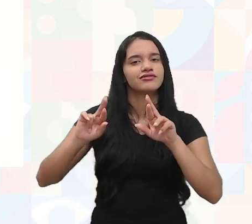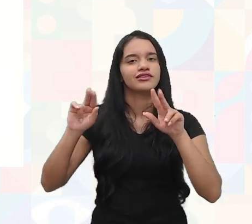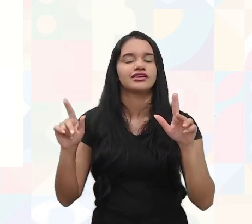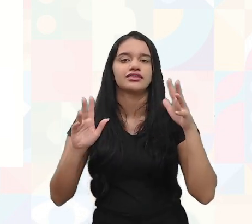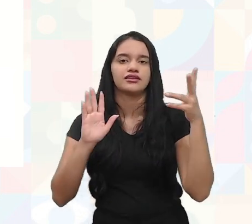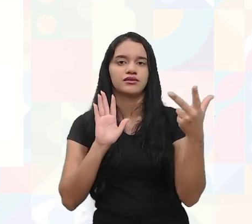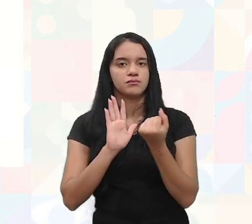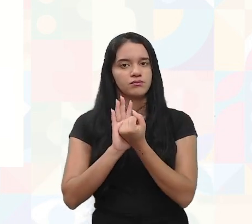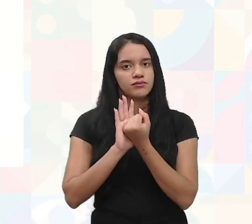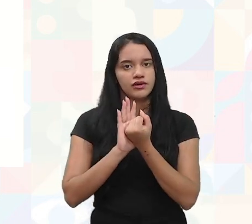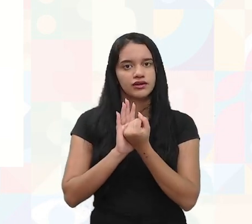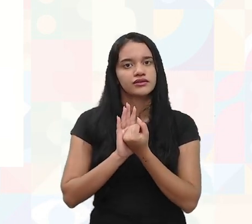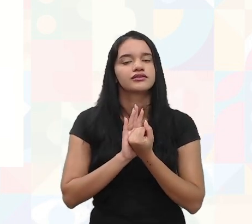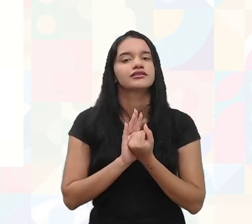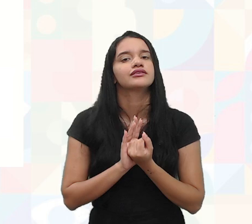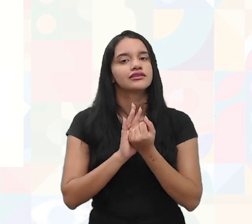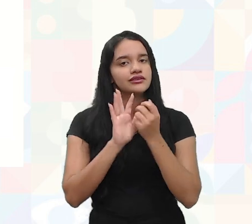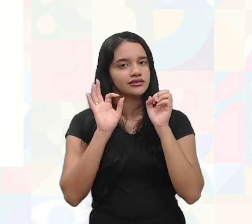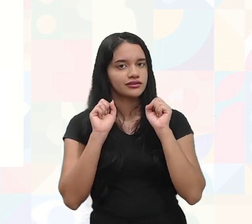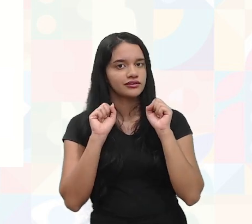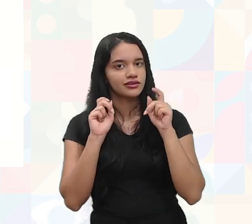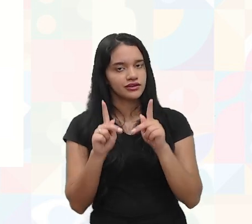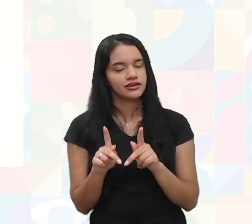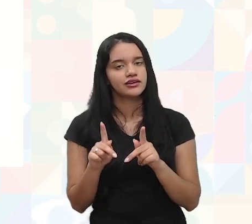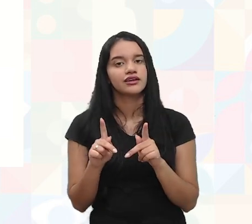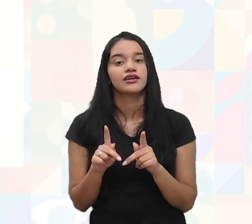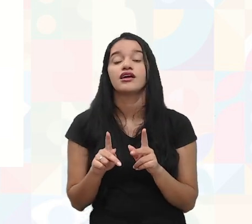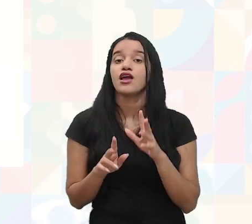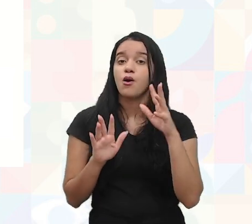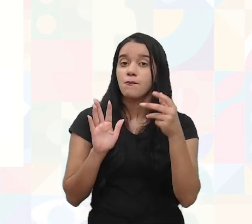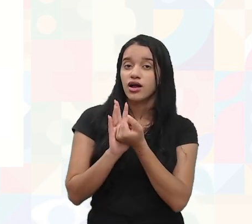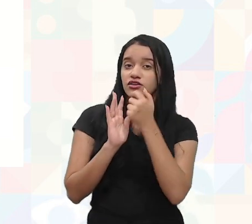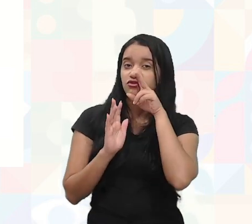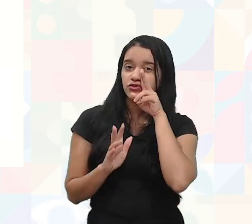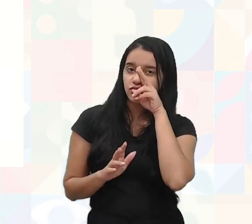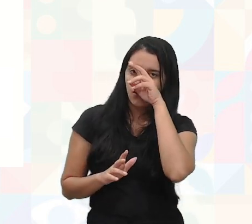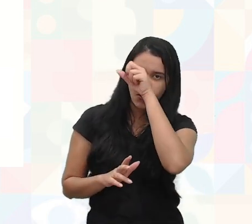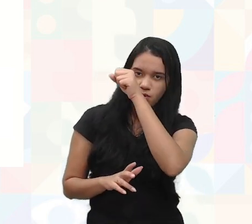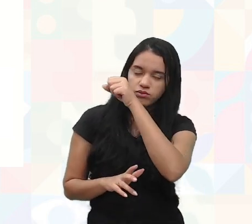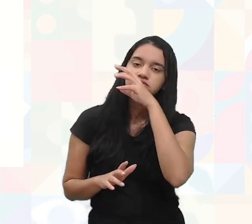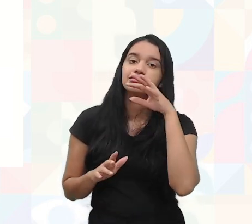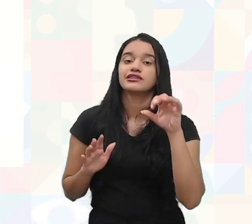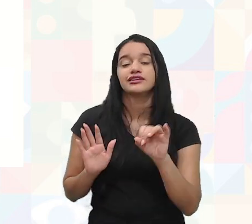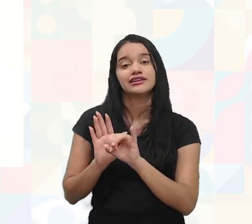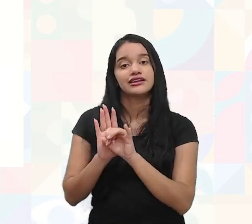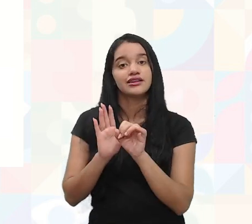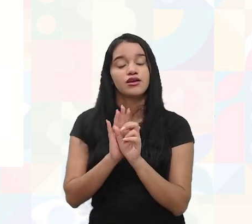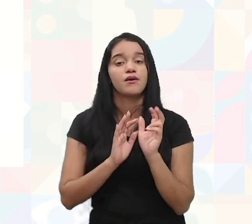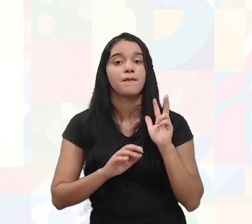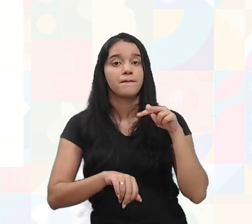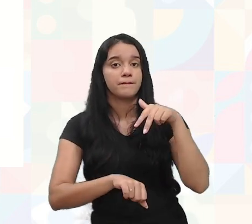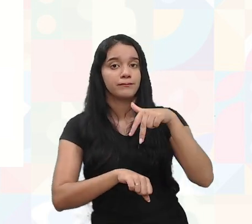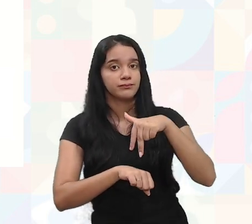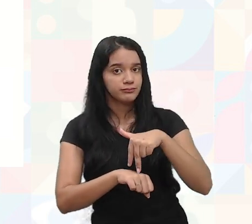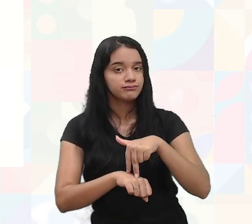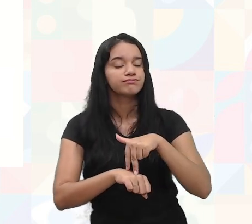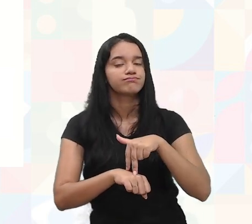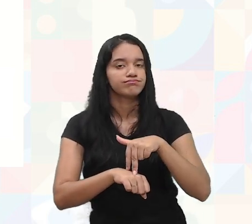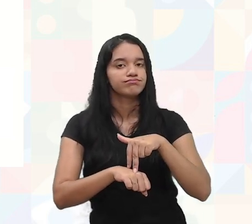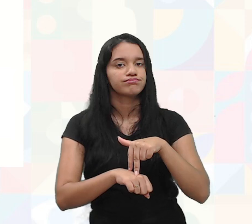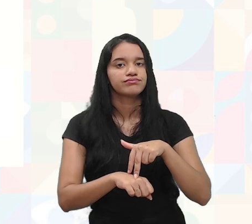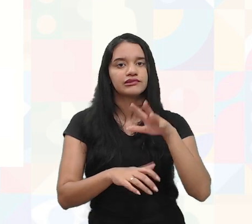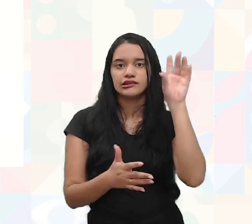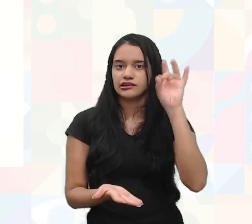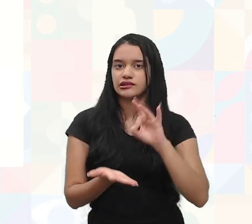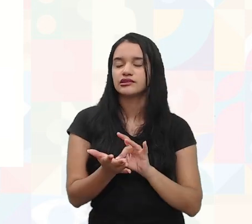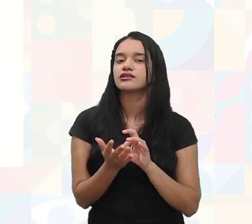marcas no mercado, tá? Ela é uma marca forte e com identidade e posicionamento